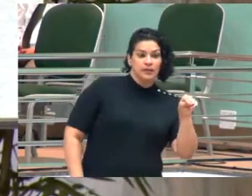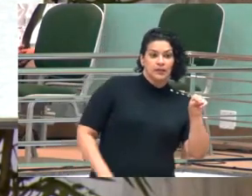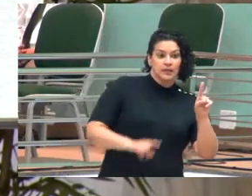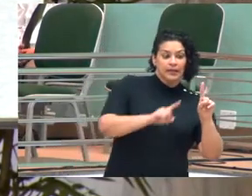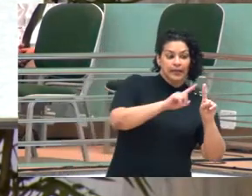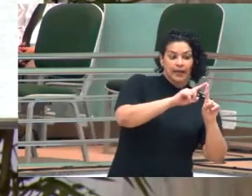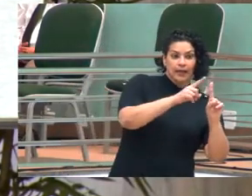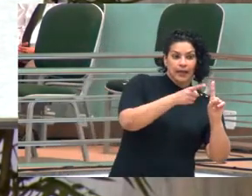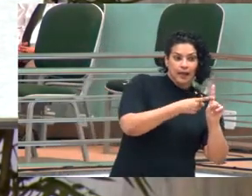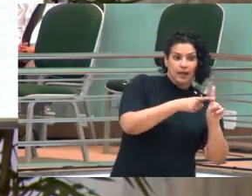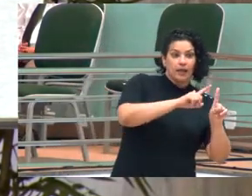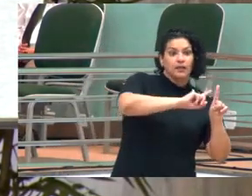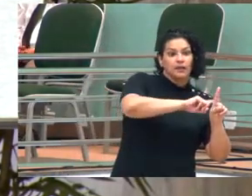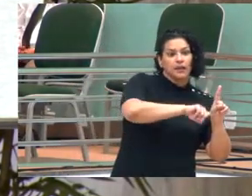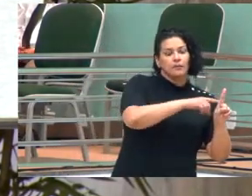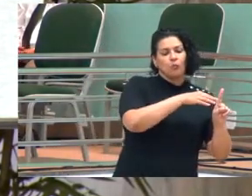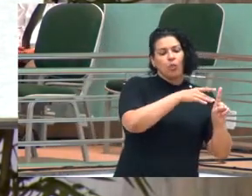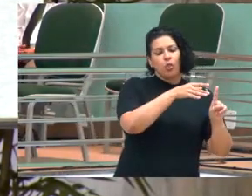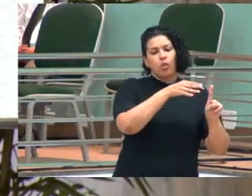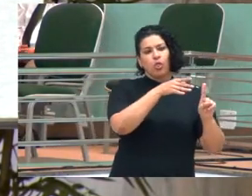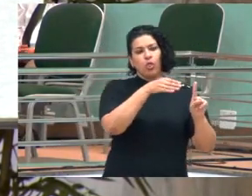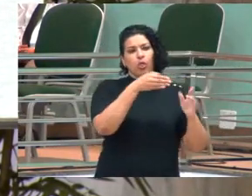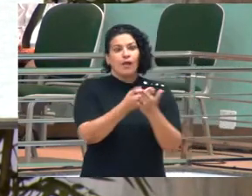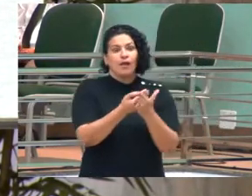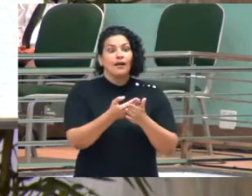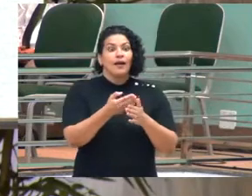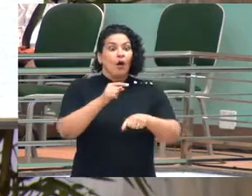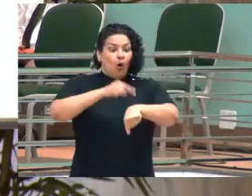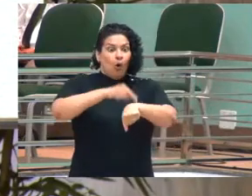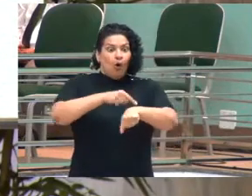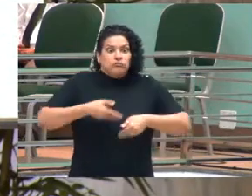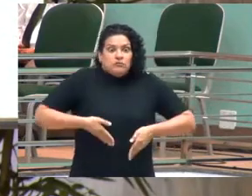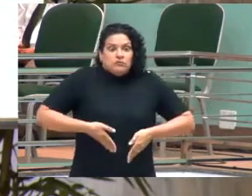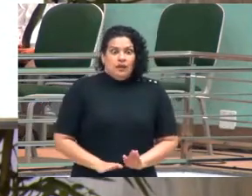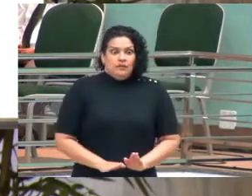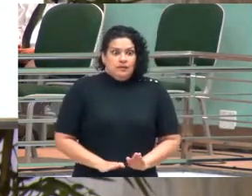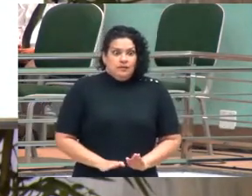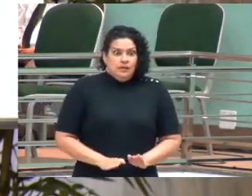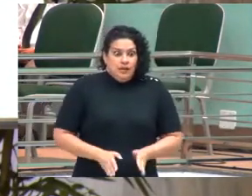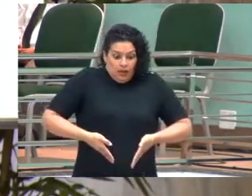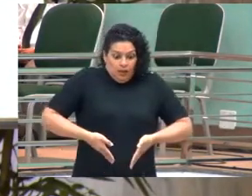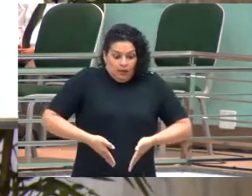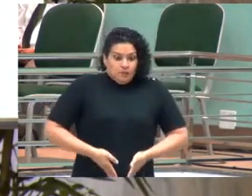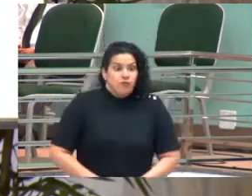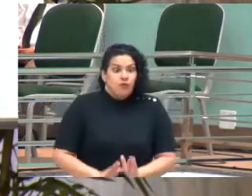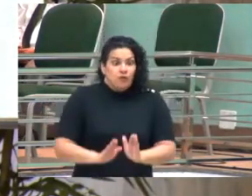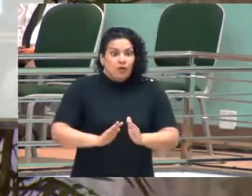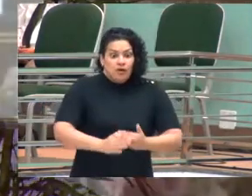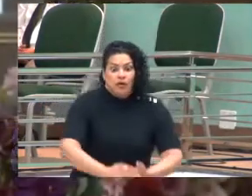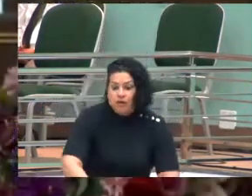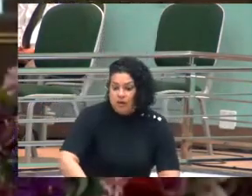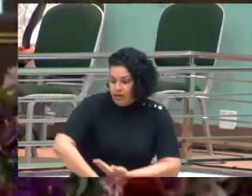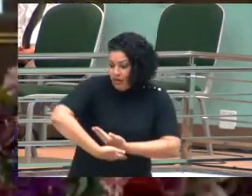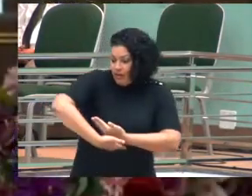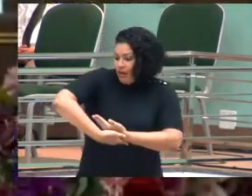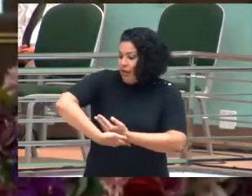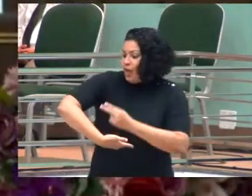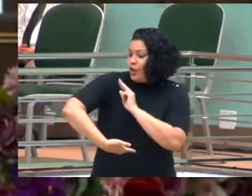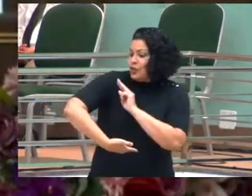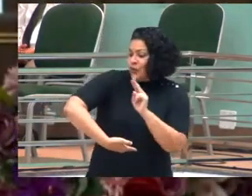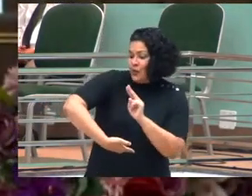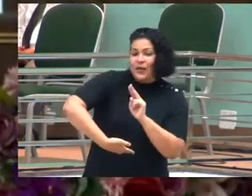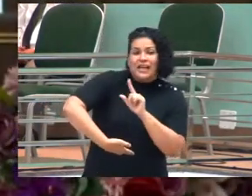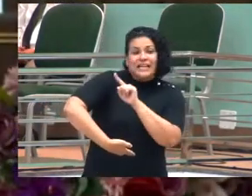Meu pai não podia falar. Pegaram então uma tábua e disseram para ele: escreva o nome do seu